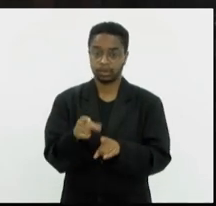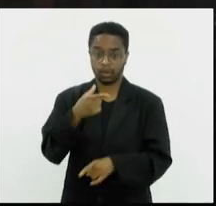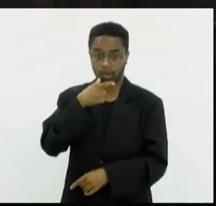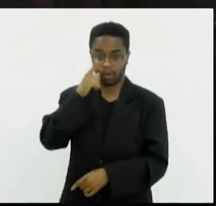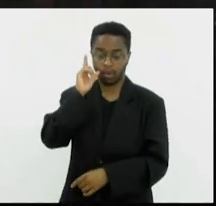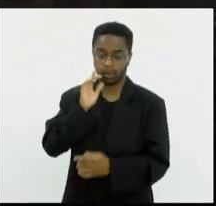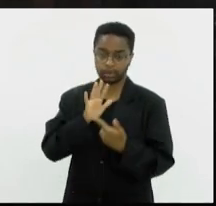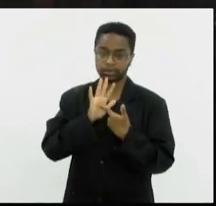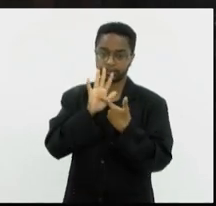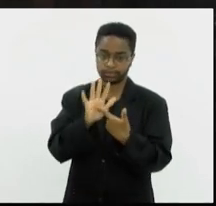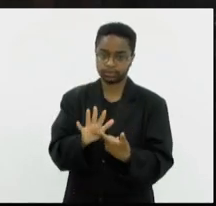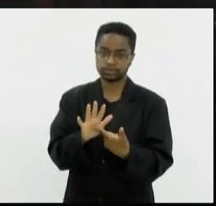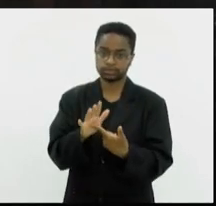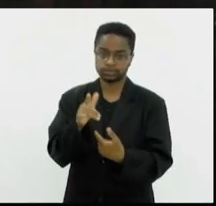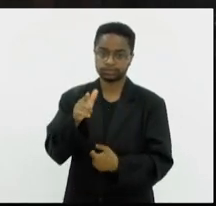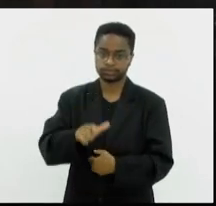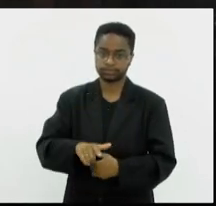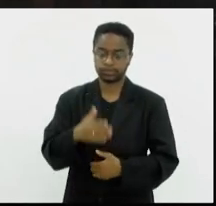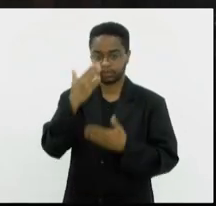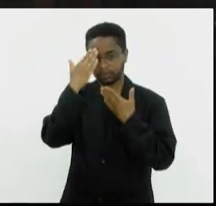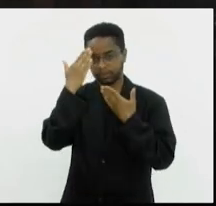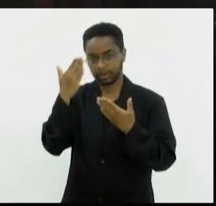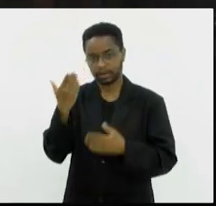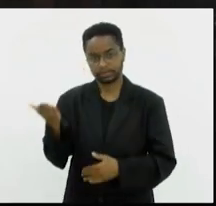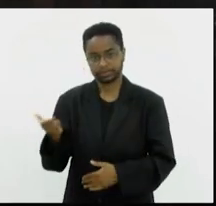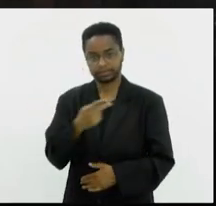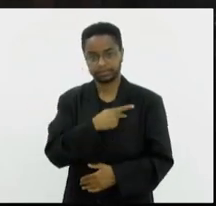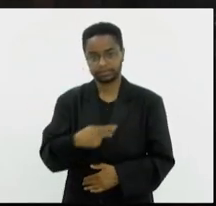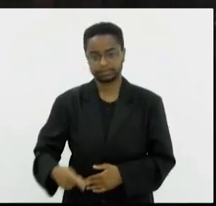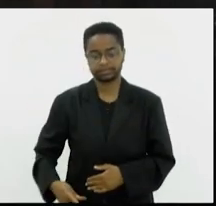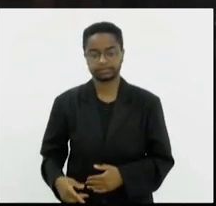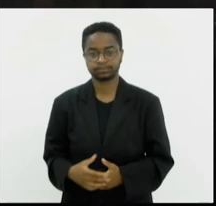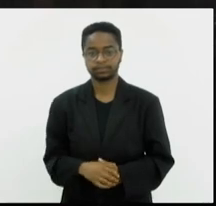demonstrou mais um Muito obrigado senhora